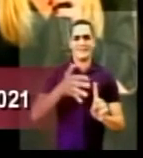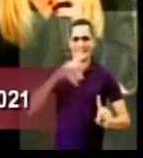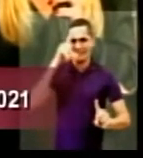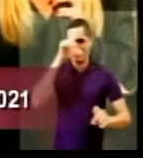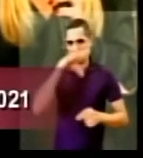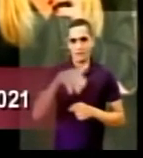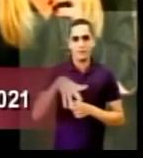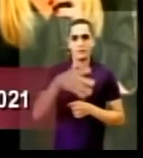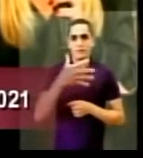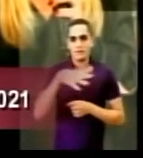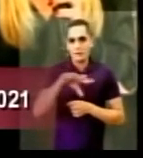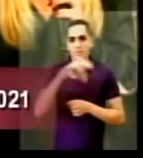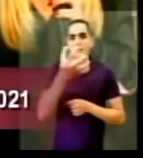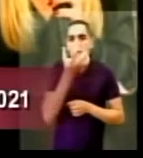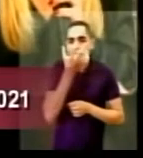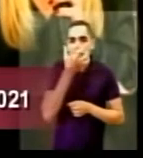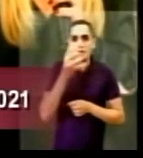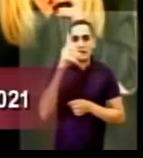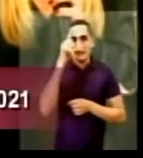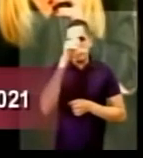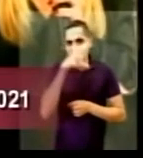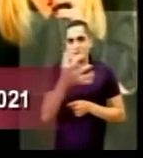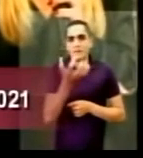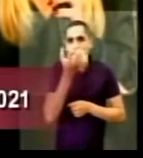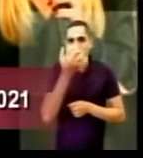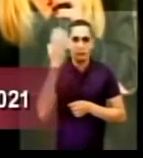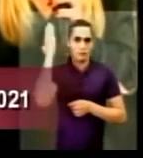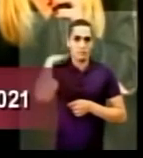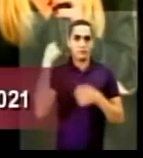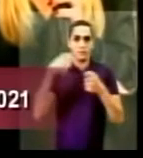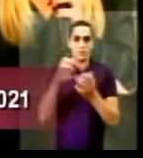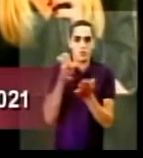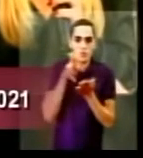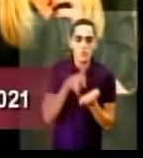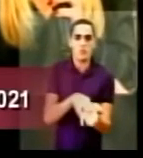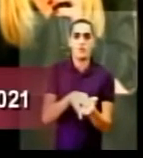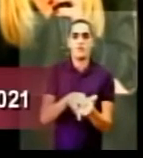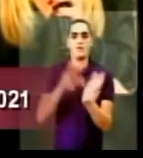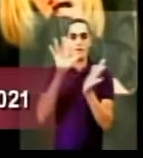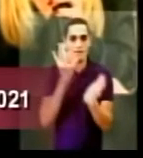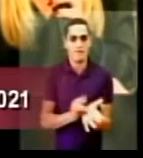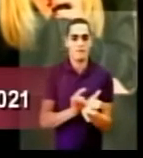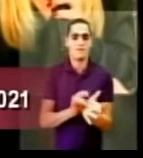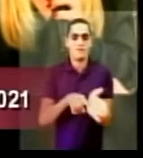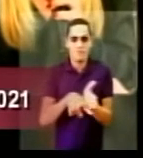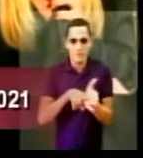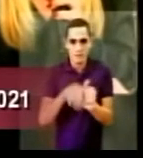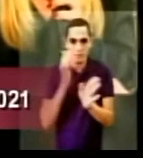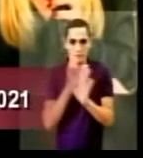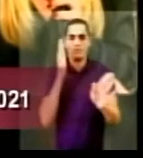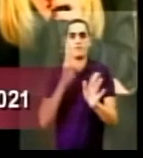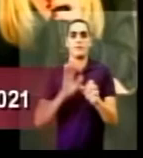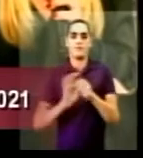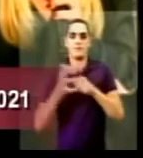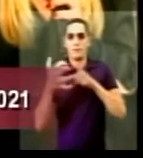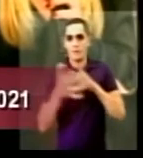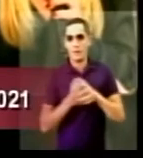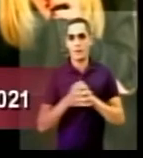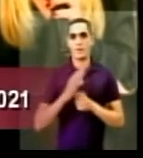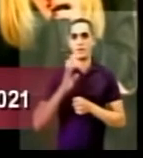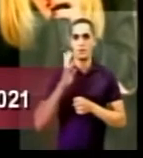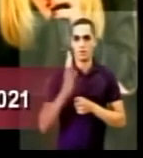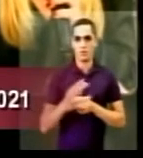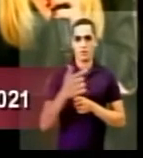aguda grave, que precisou de uma internação e que foi confirmado por coronavírus, foram 4.233